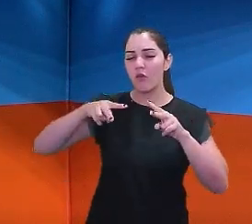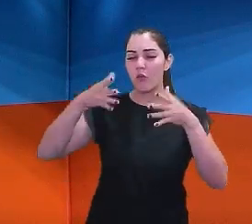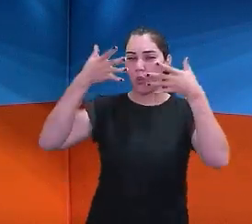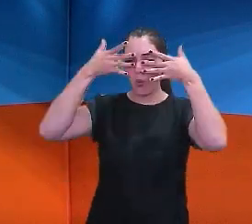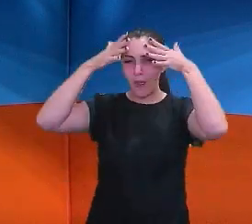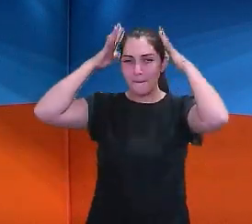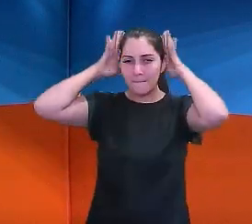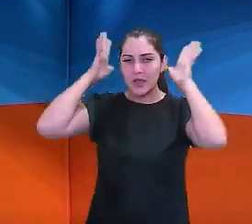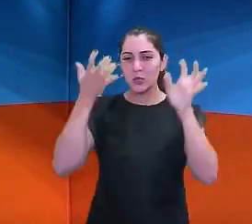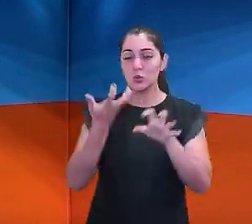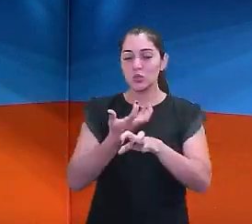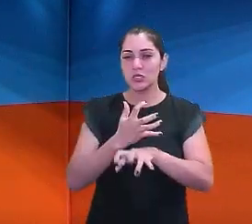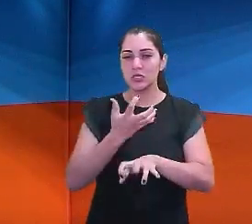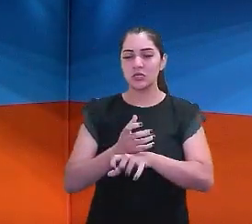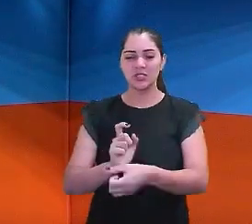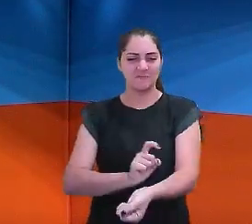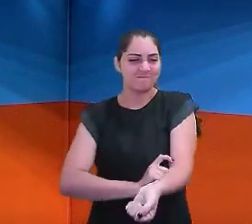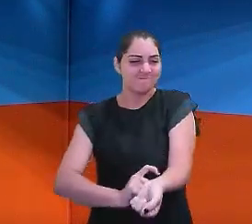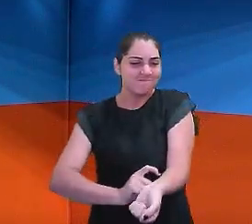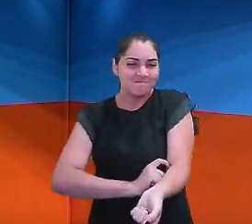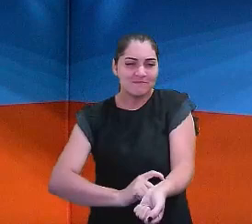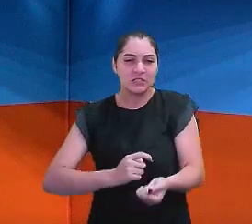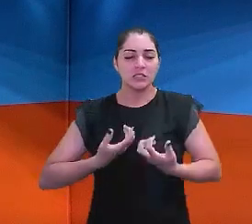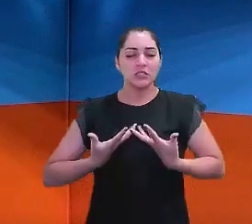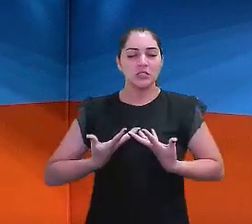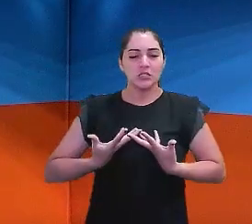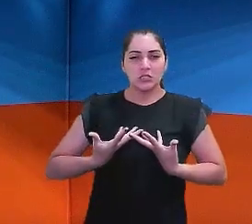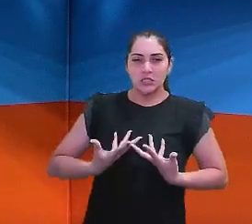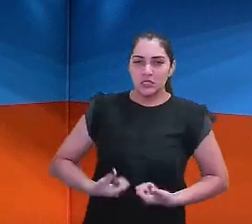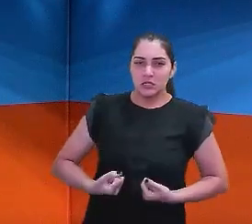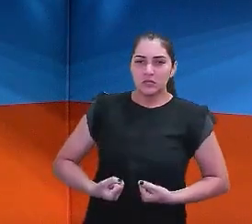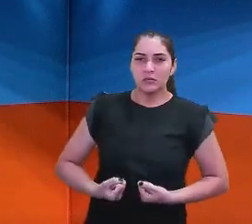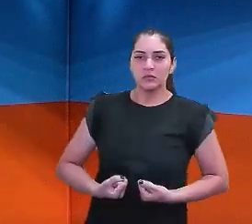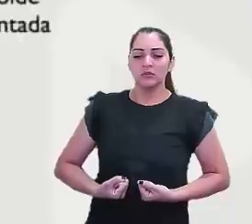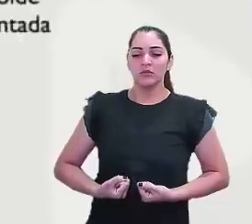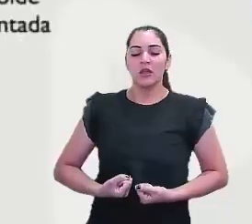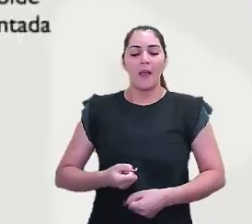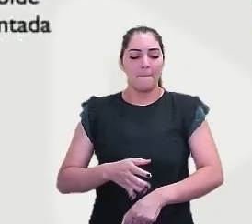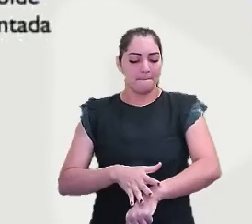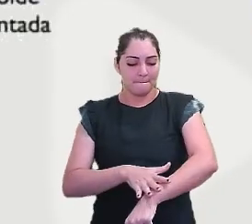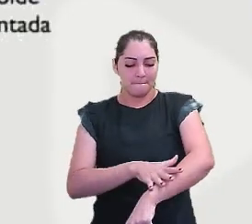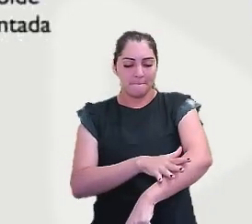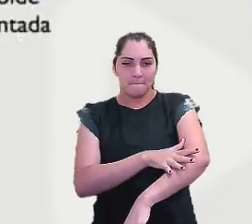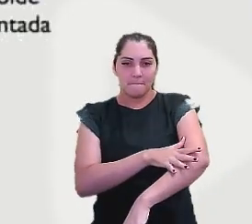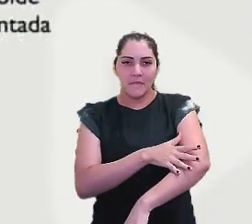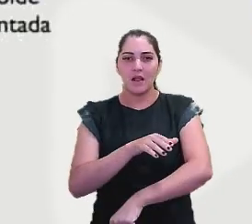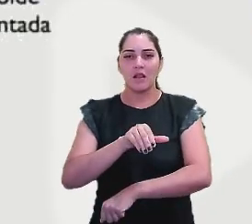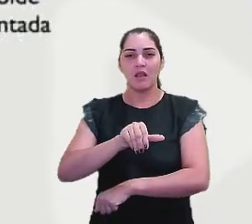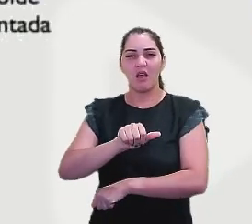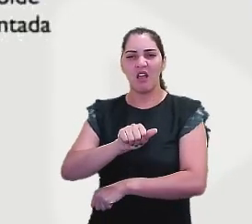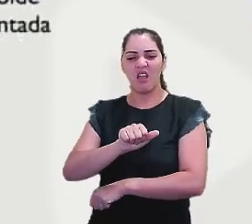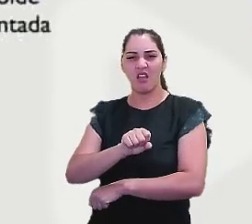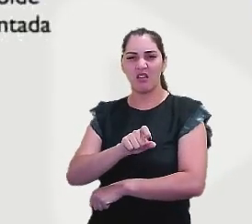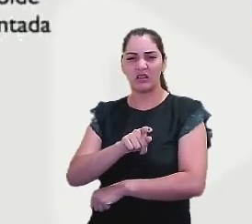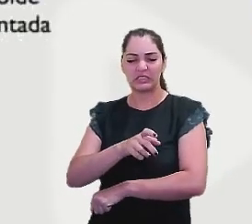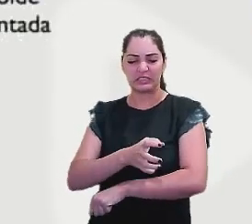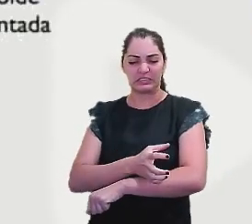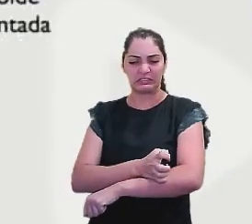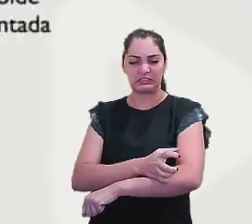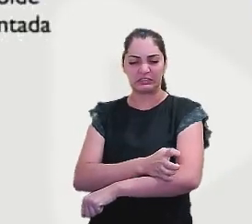seco, irritabilidade, cansaço, pele áspera.